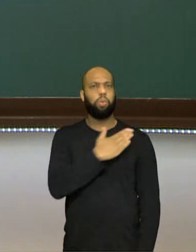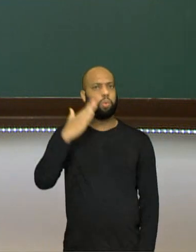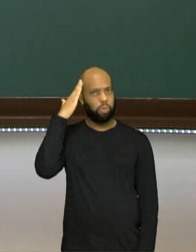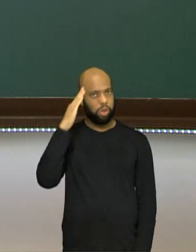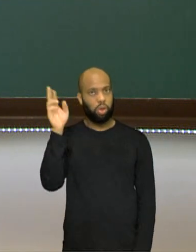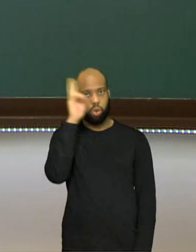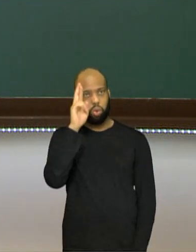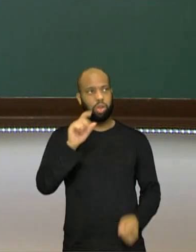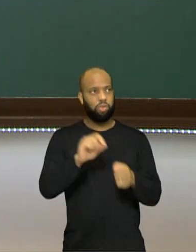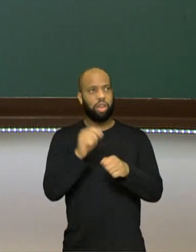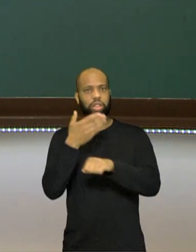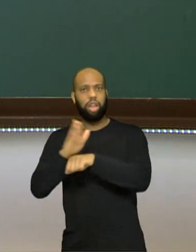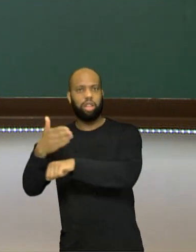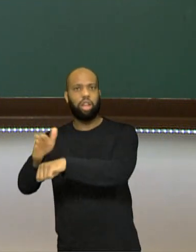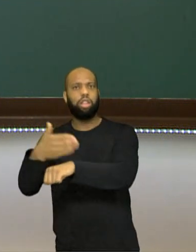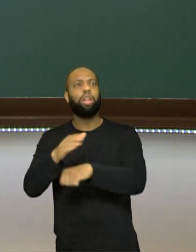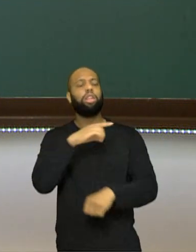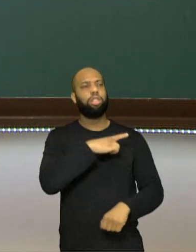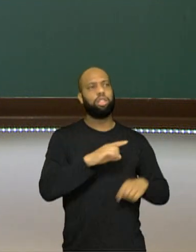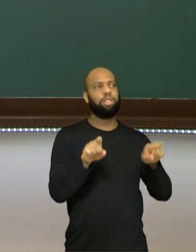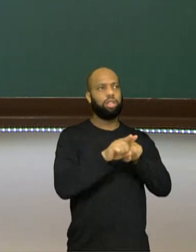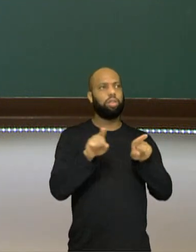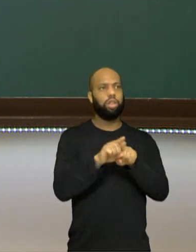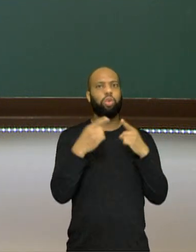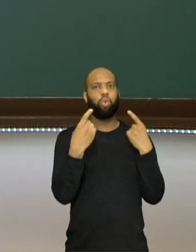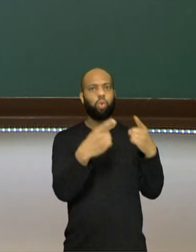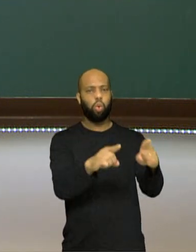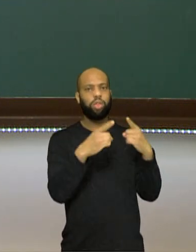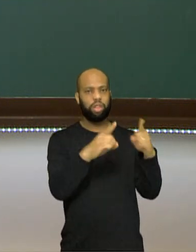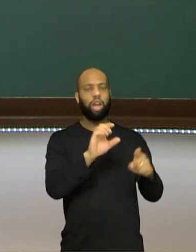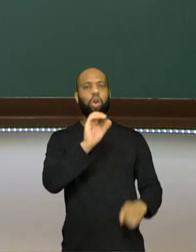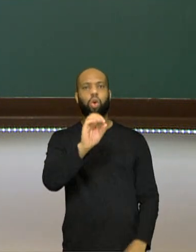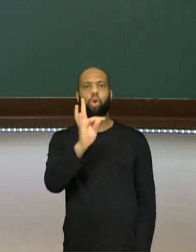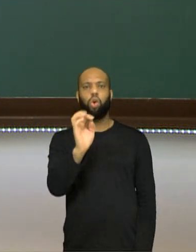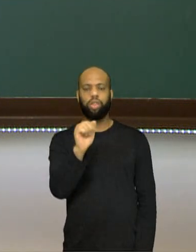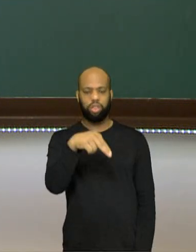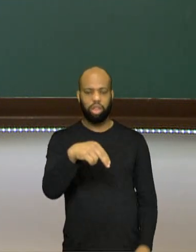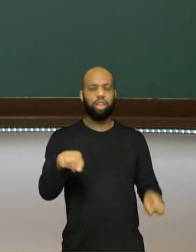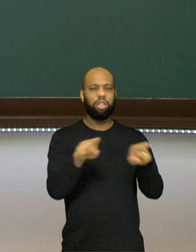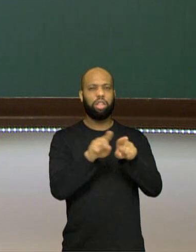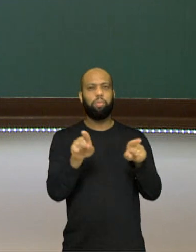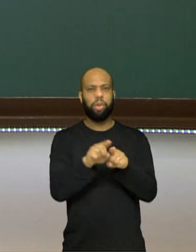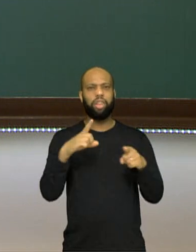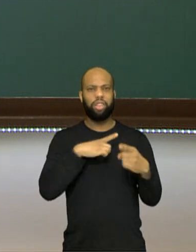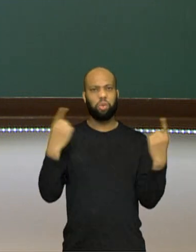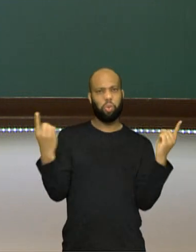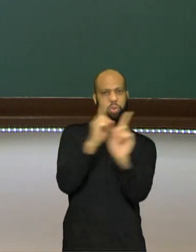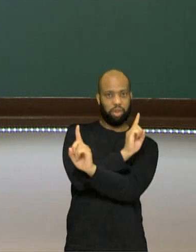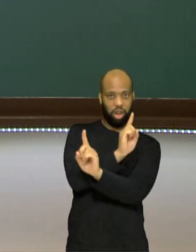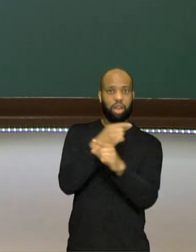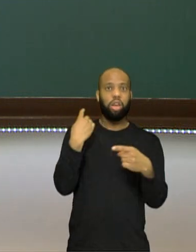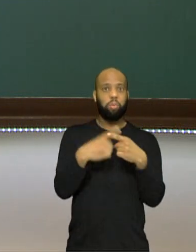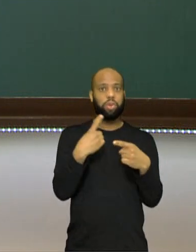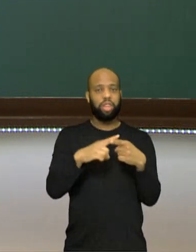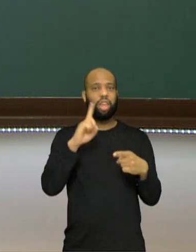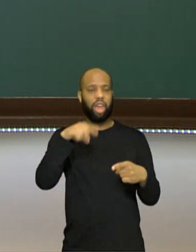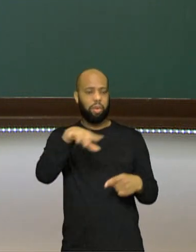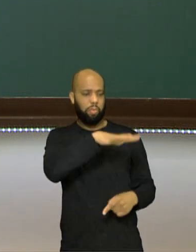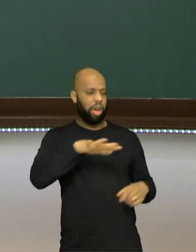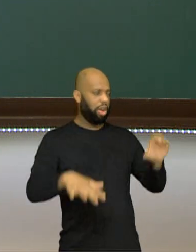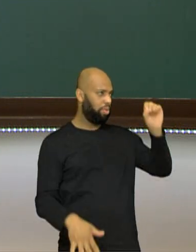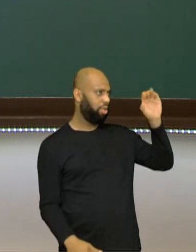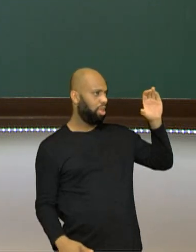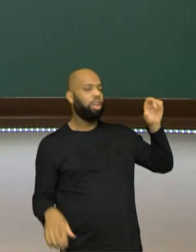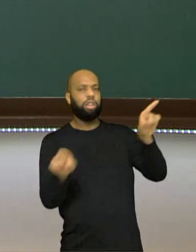faz treinamentos gigantescos contra a OTAN e vice-versa, né? O mundo ocidental também faz treinamentos de